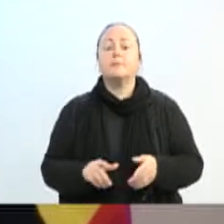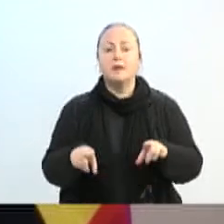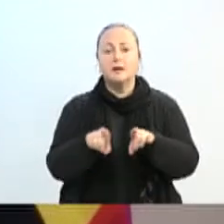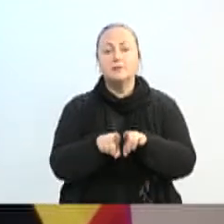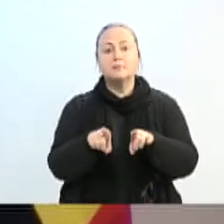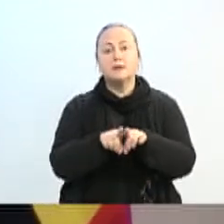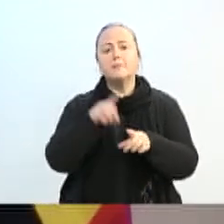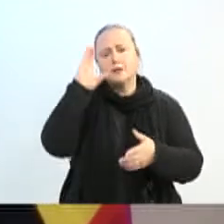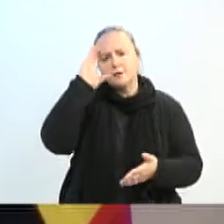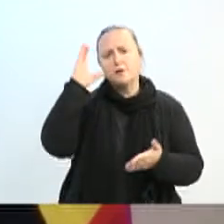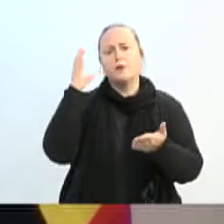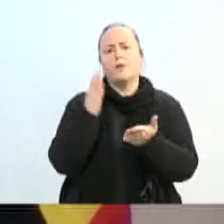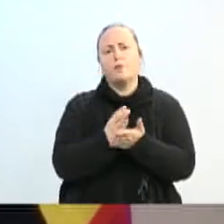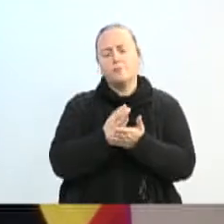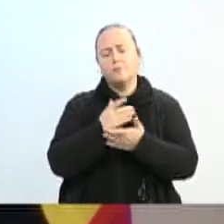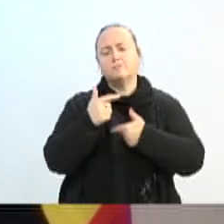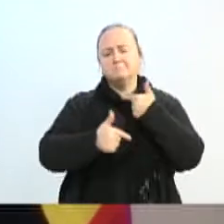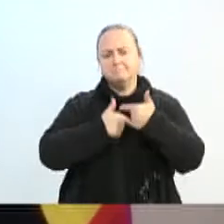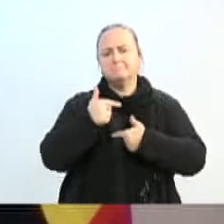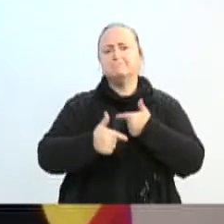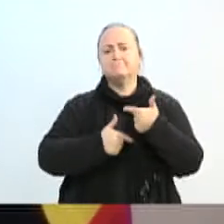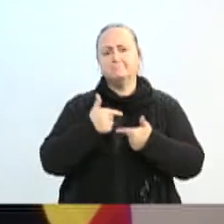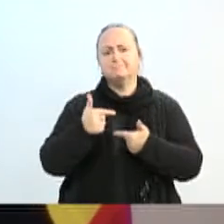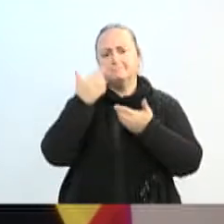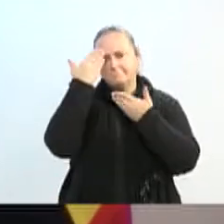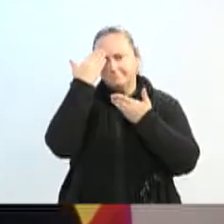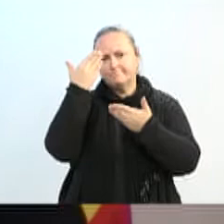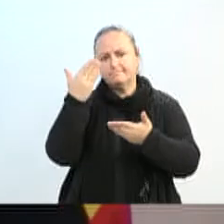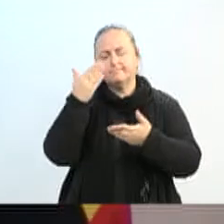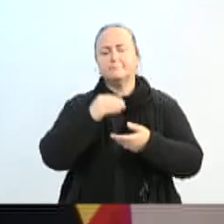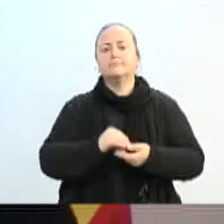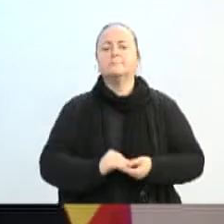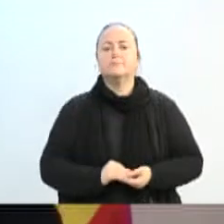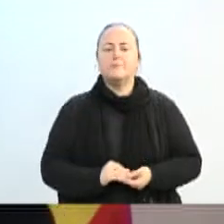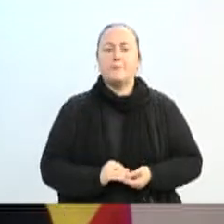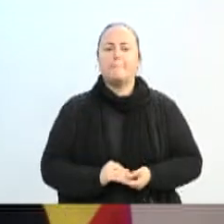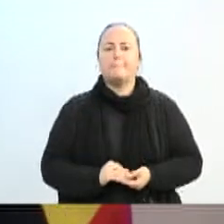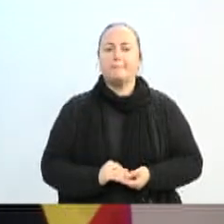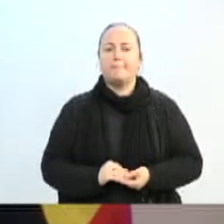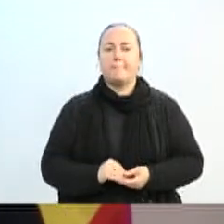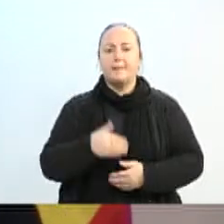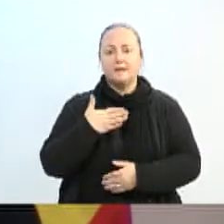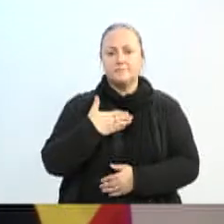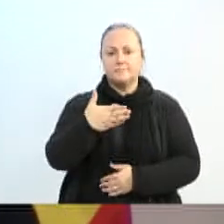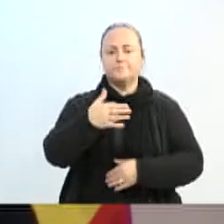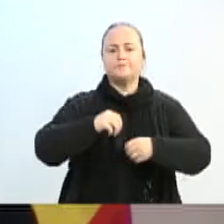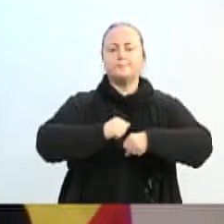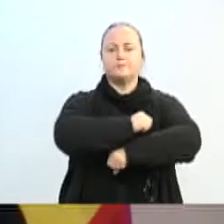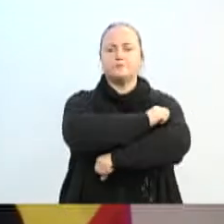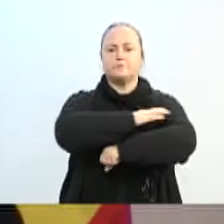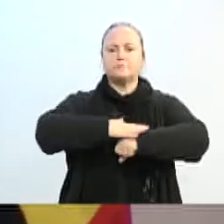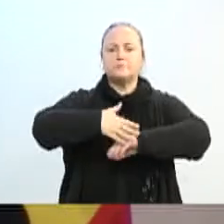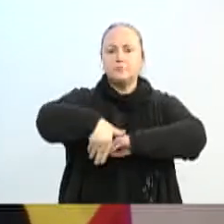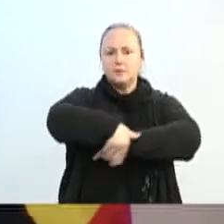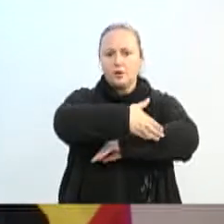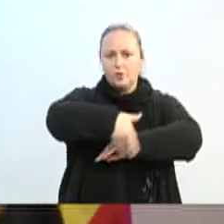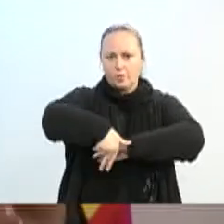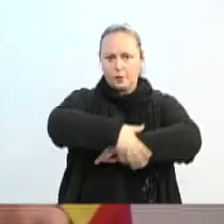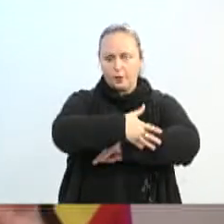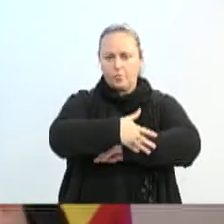pela confiança no nosso trabalho nós vamos fazer no sistema de mutirão